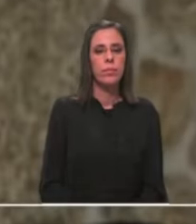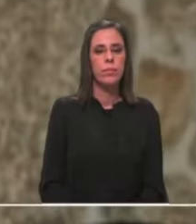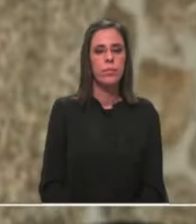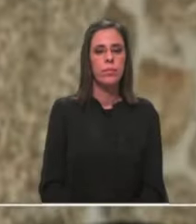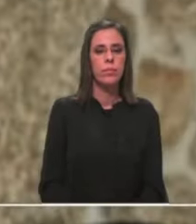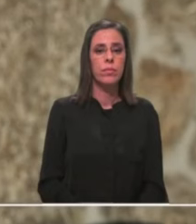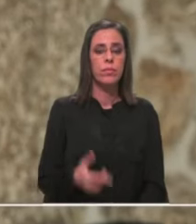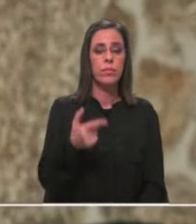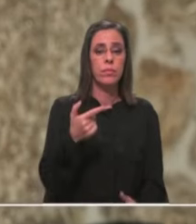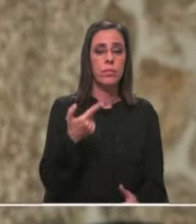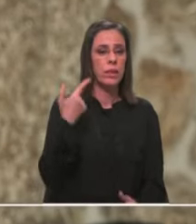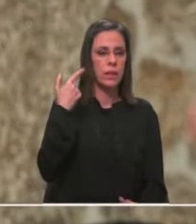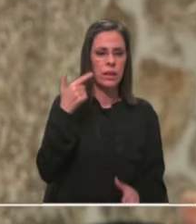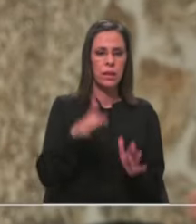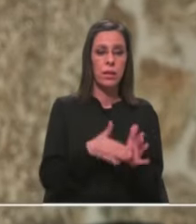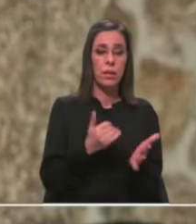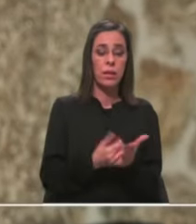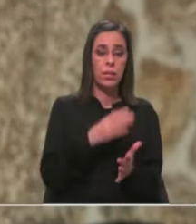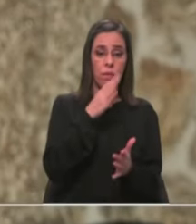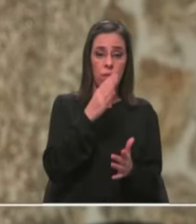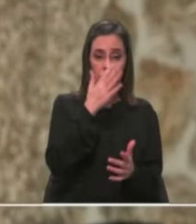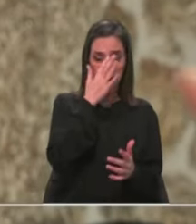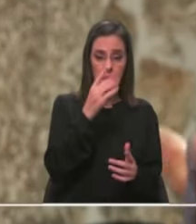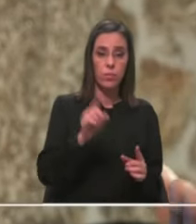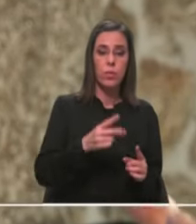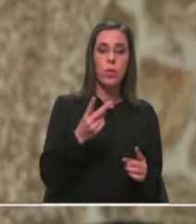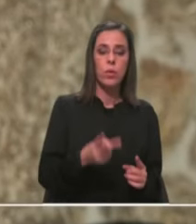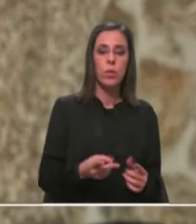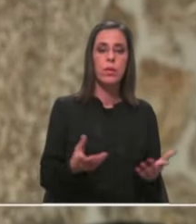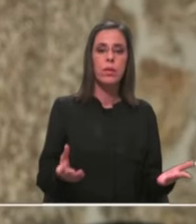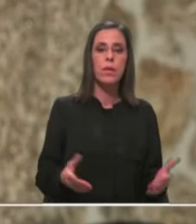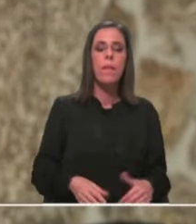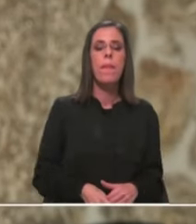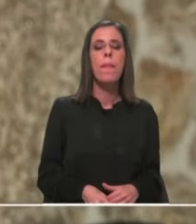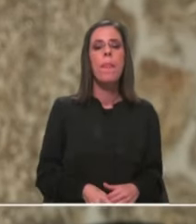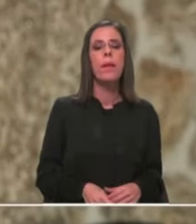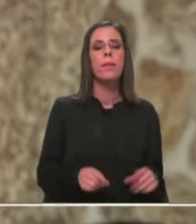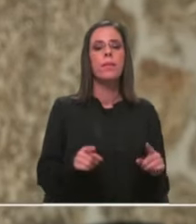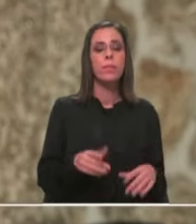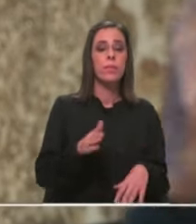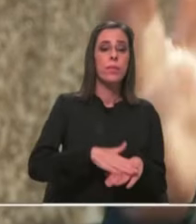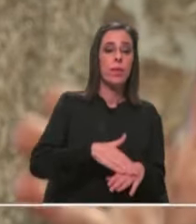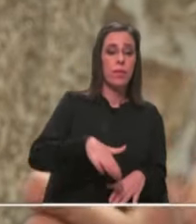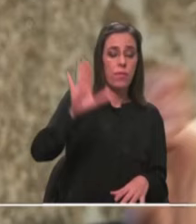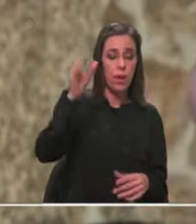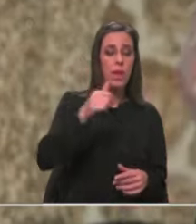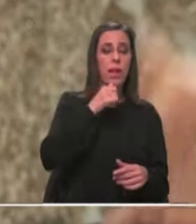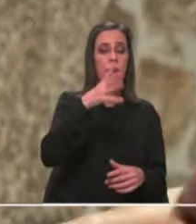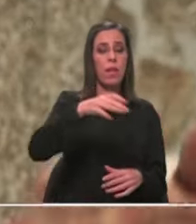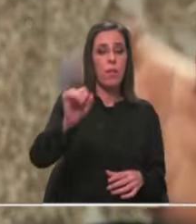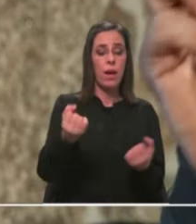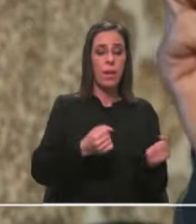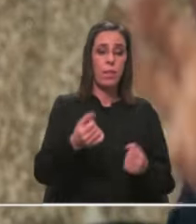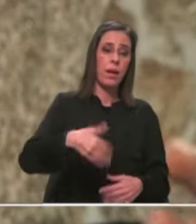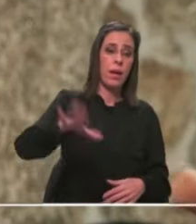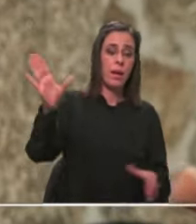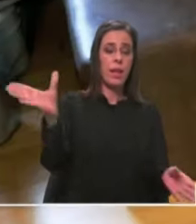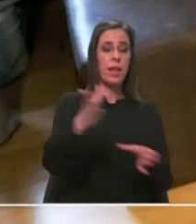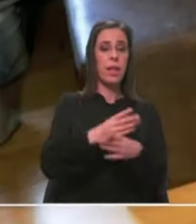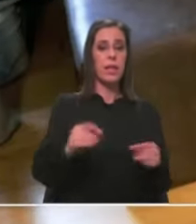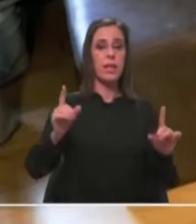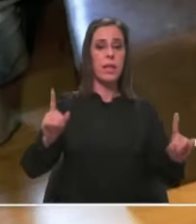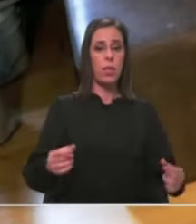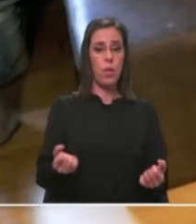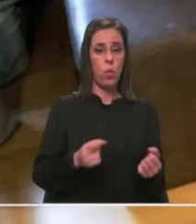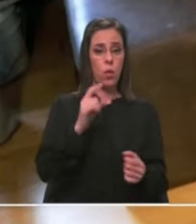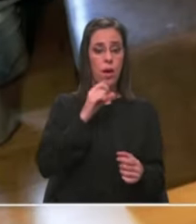A arma estava assim virada para mim. Eu cheguei a dizer por 2 vezes, engraçadamente: pá, vai-te embora, leva o que quiseres, pega no carro, desaparece, o